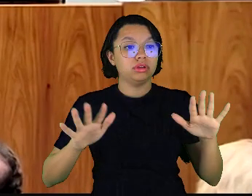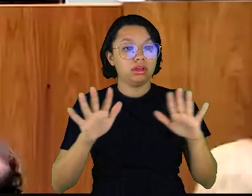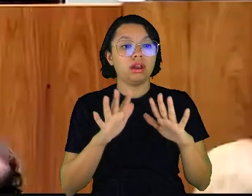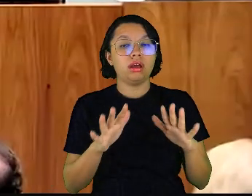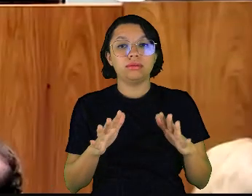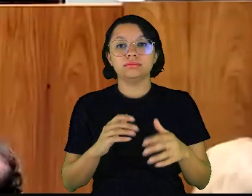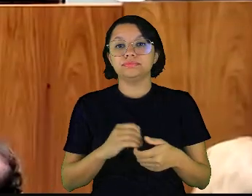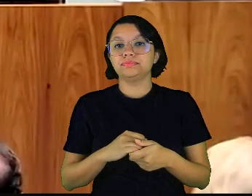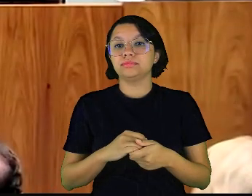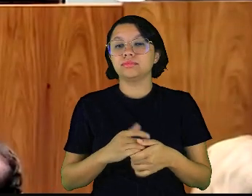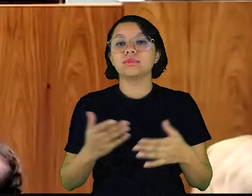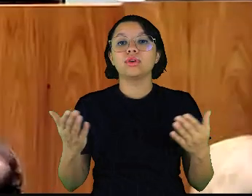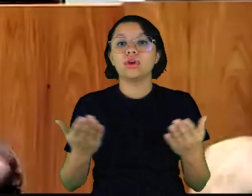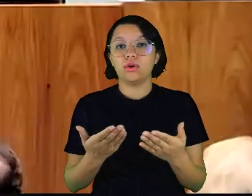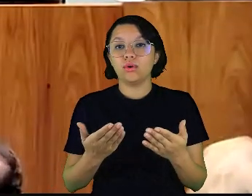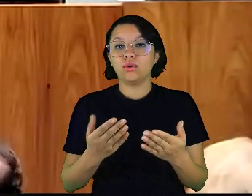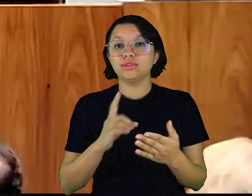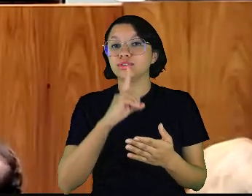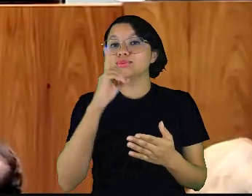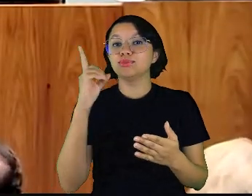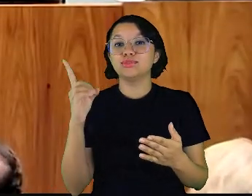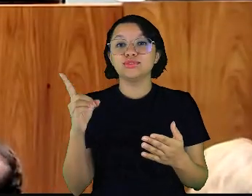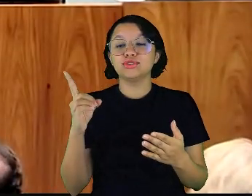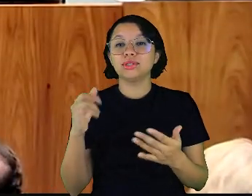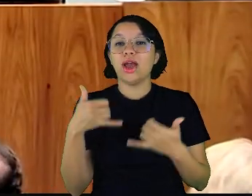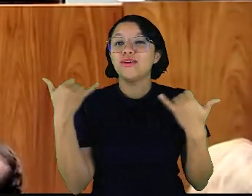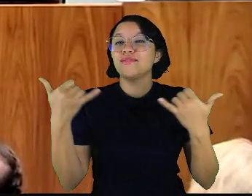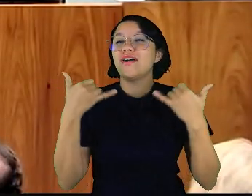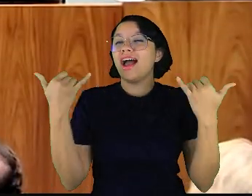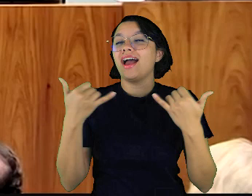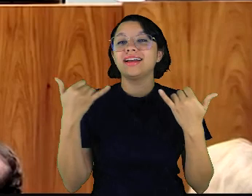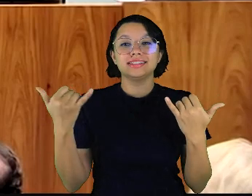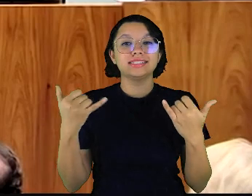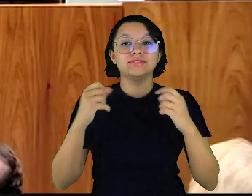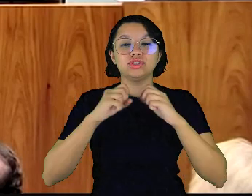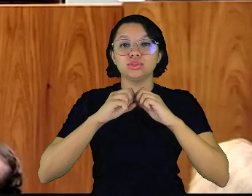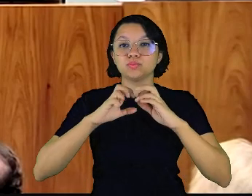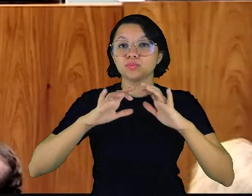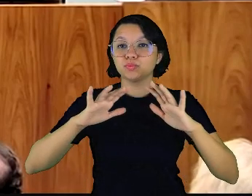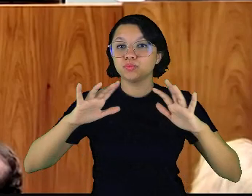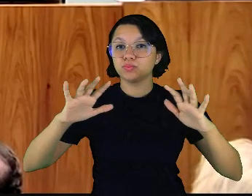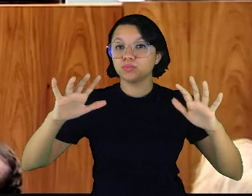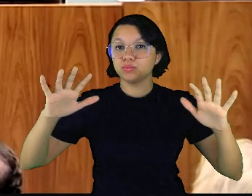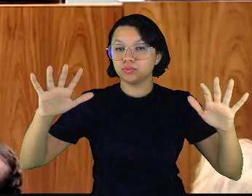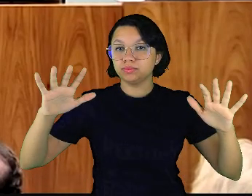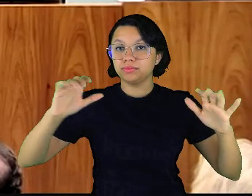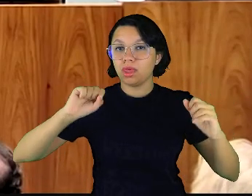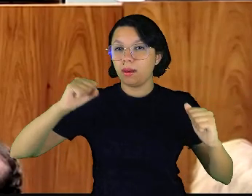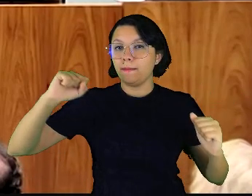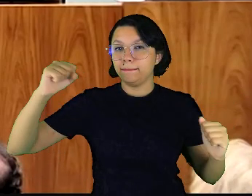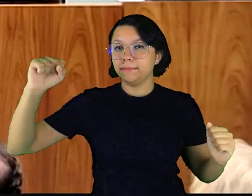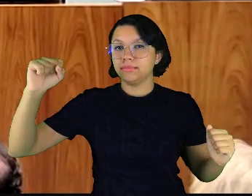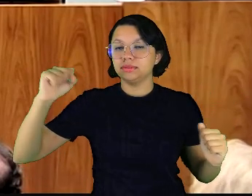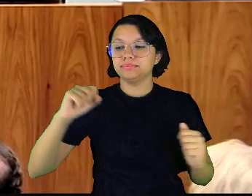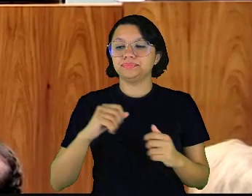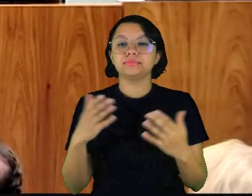E esse dia de hoje, que é um dia festivo, nesse sentido, é de ampliação desse